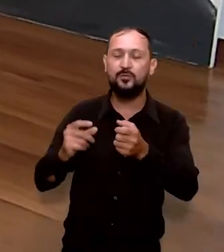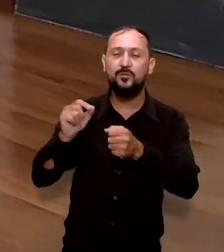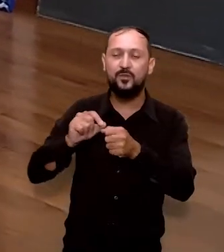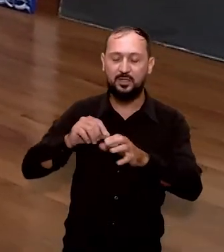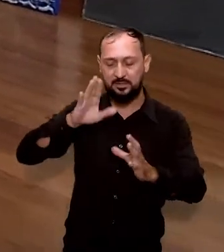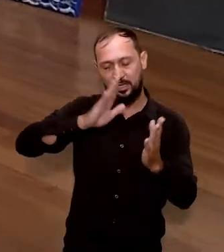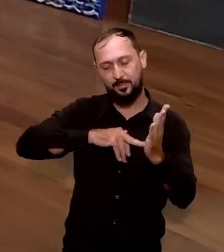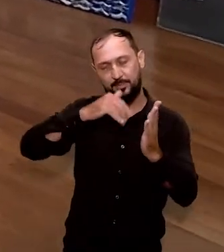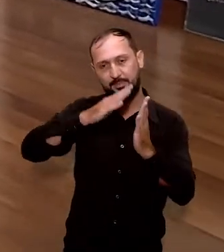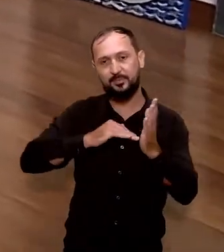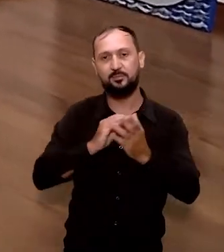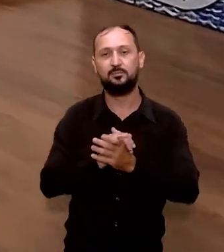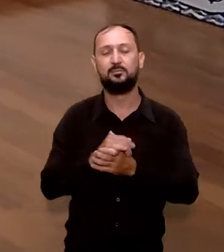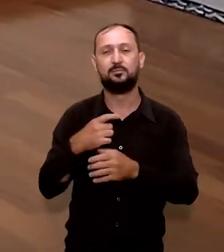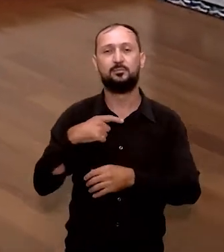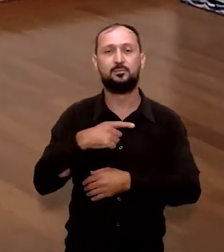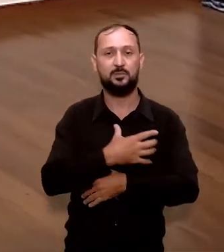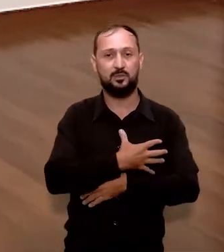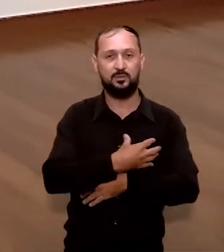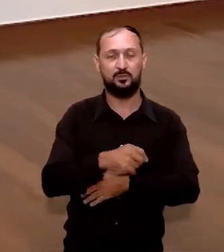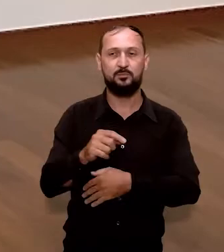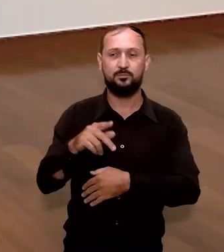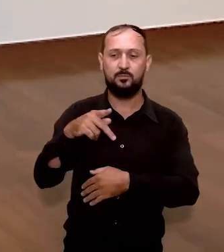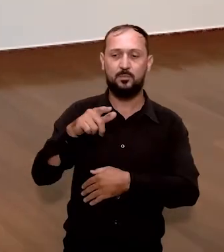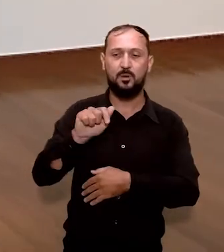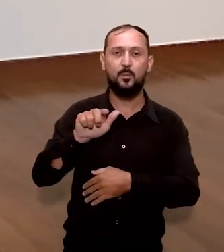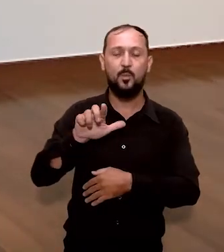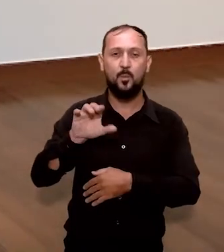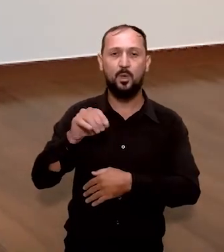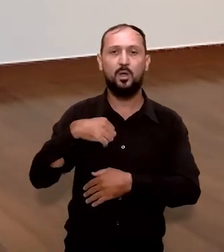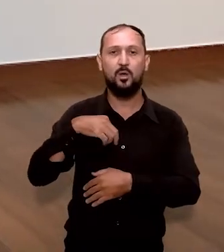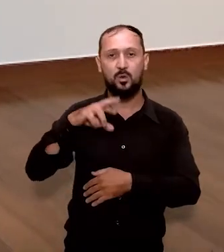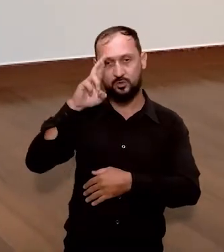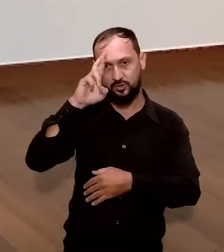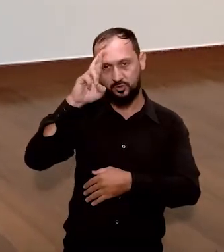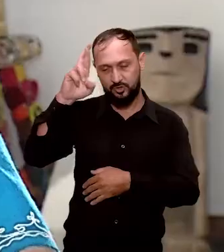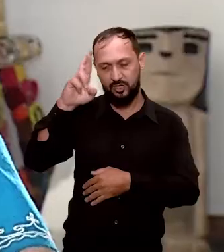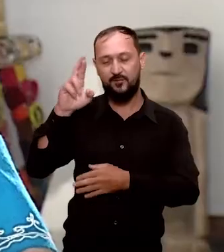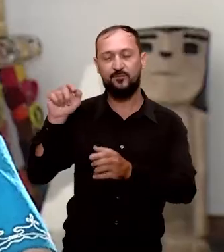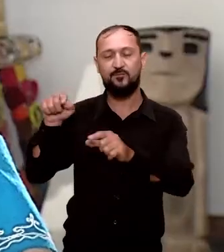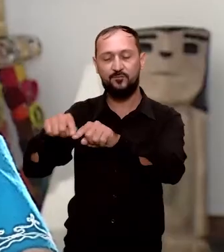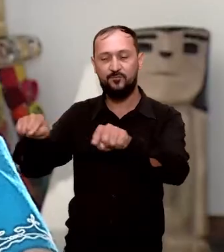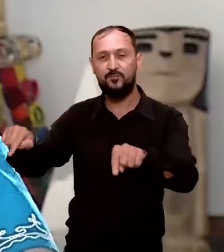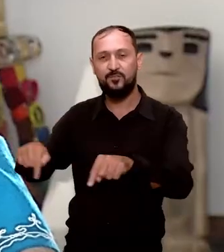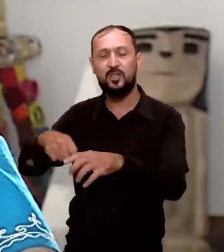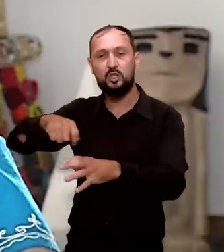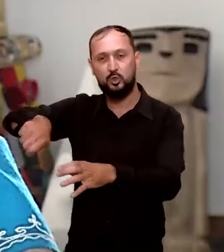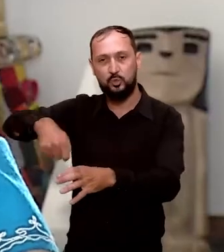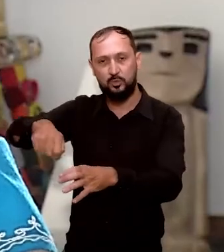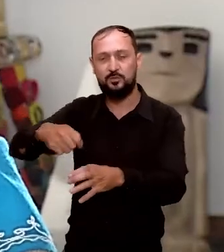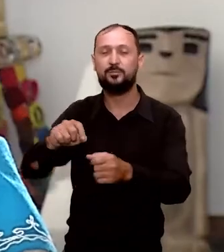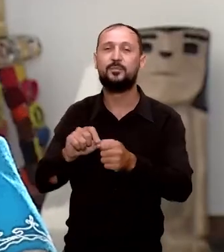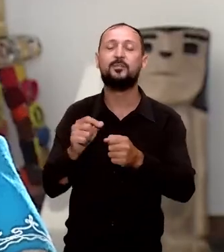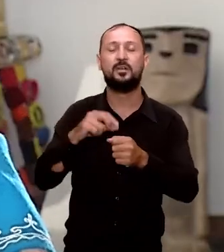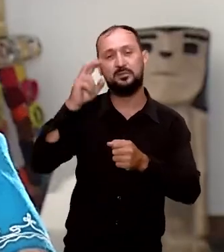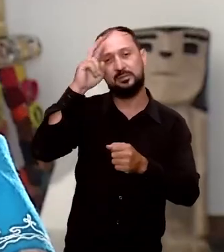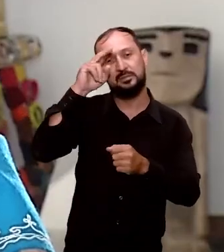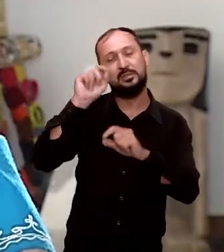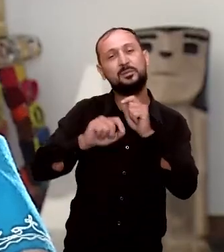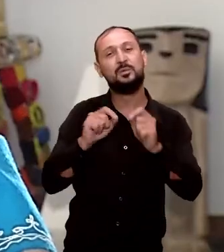e espaço em que a artista executa o seu trabalho. Os meus filhos, o Paulo é chefe de cozinha,